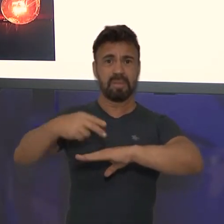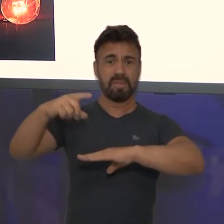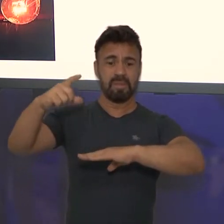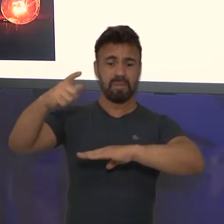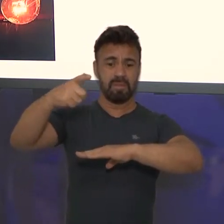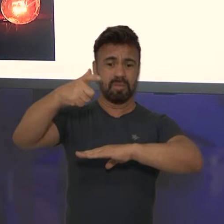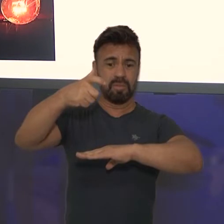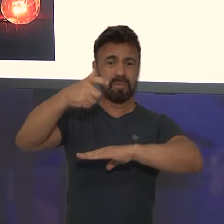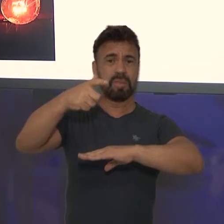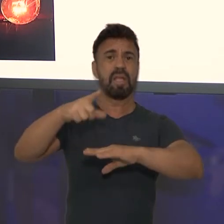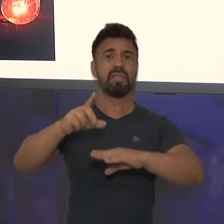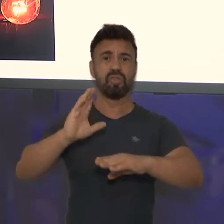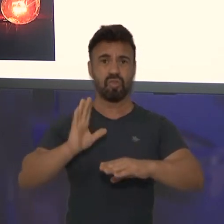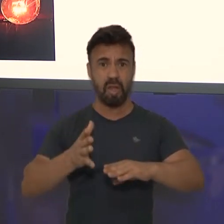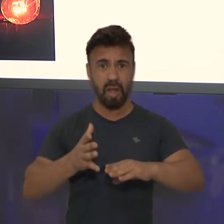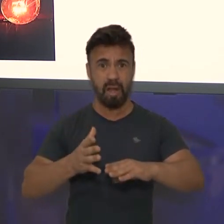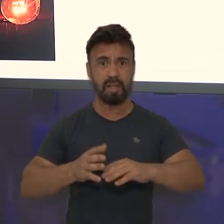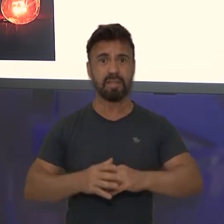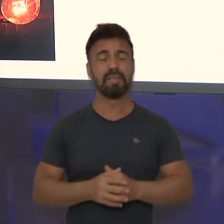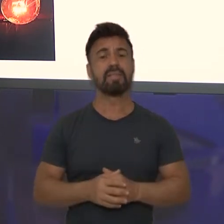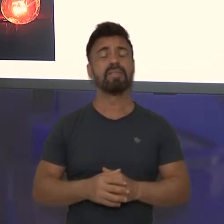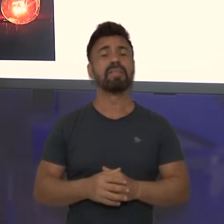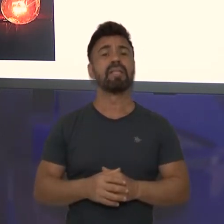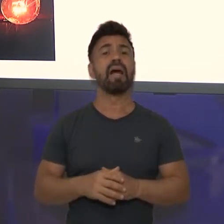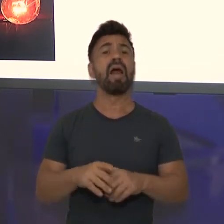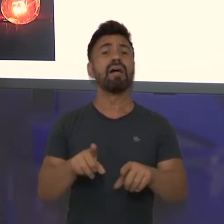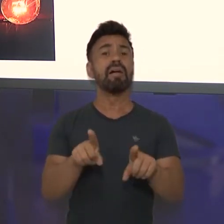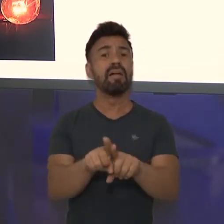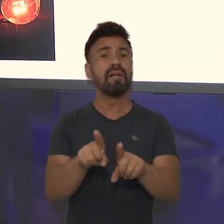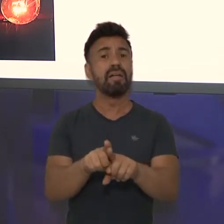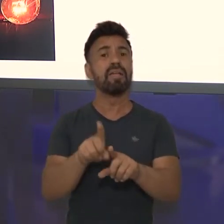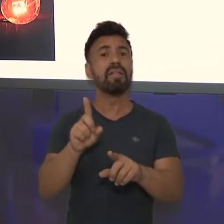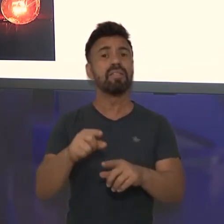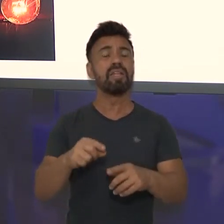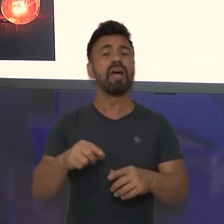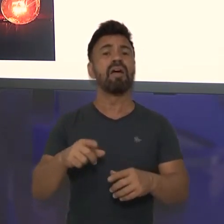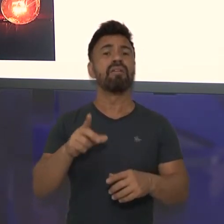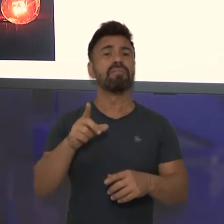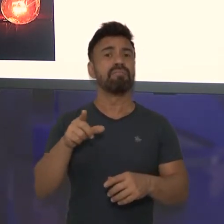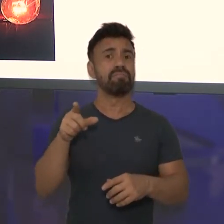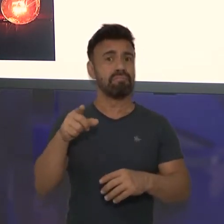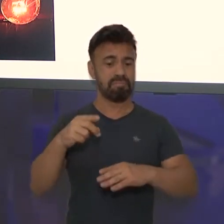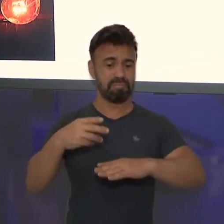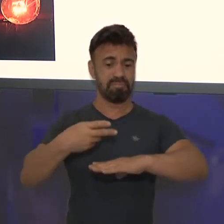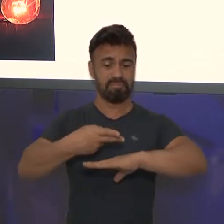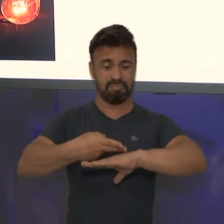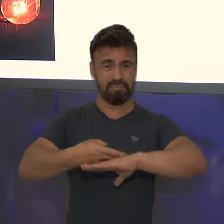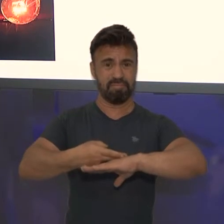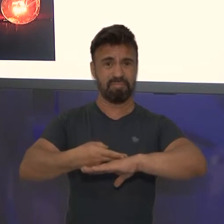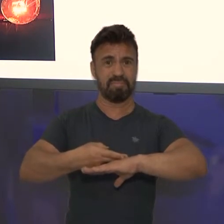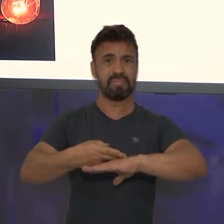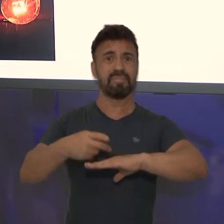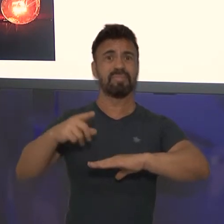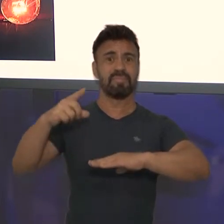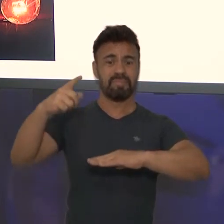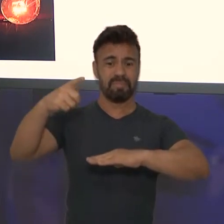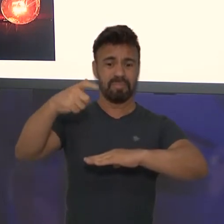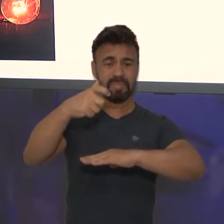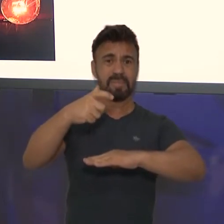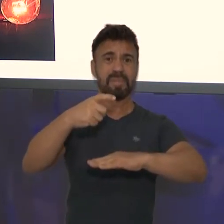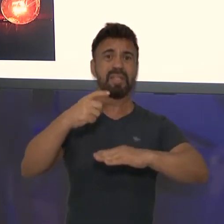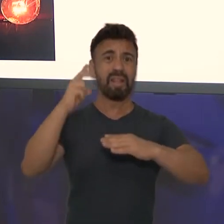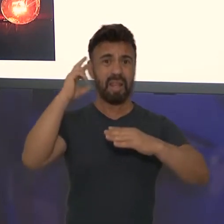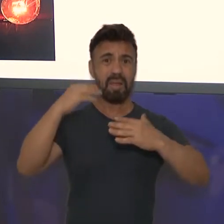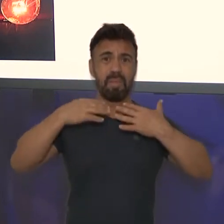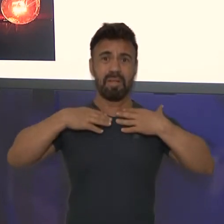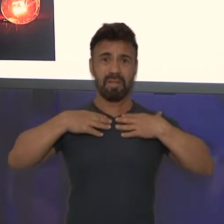situação, né? E também relatar que lá no momento, quando você vai fazer esse tipo de exame, o profissional de radiologia ele te dá um